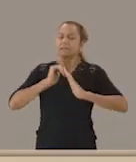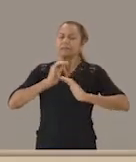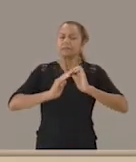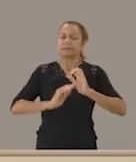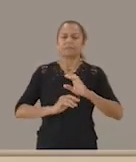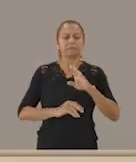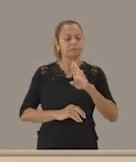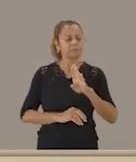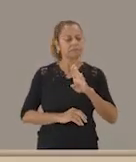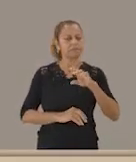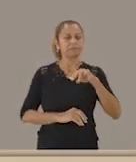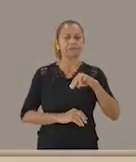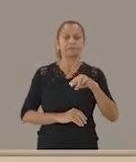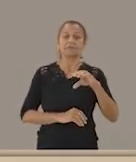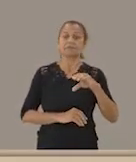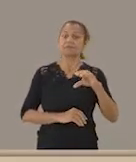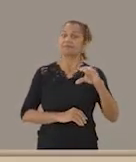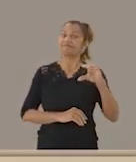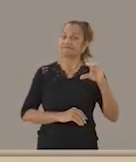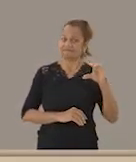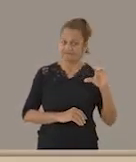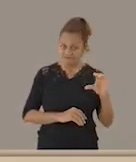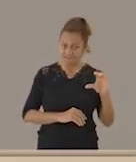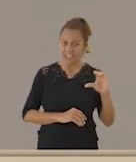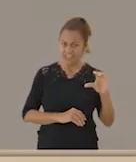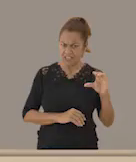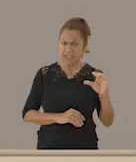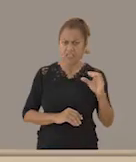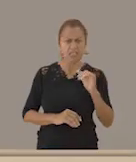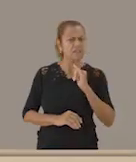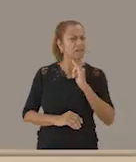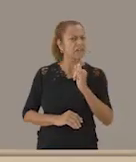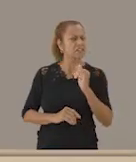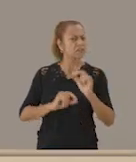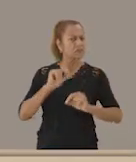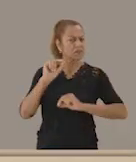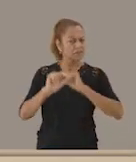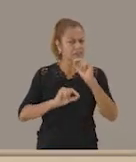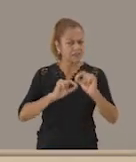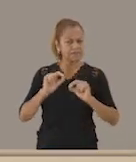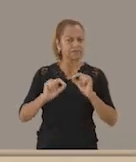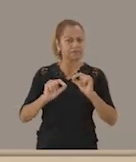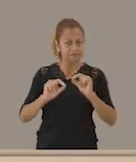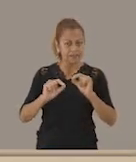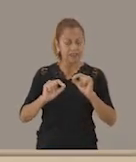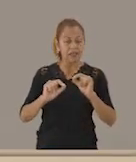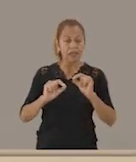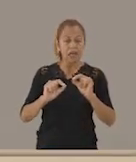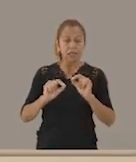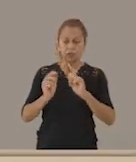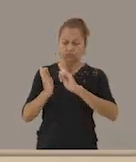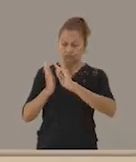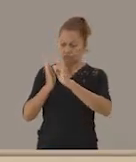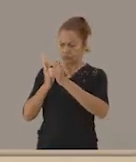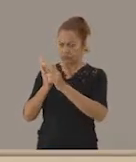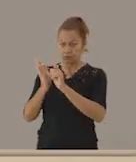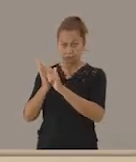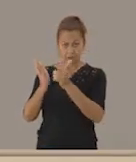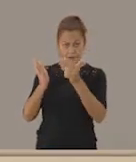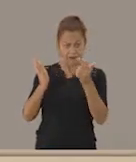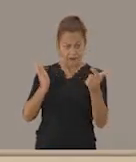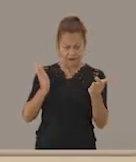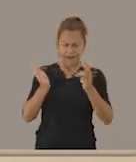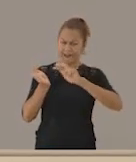da BNCC, EF06, LP02, que diz estabelecer relação entre